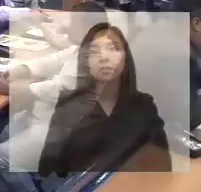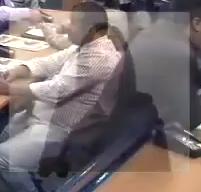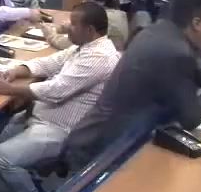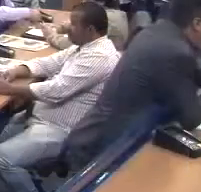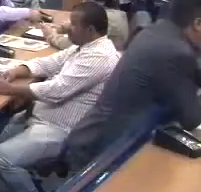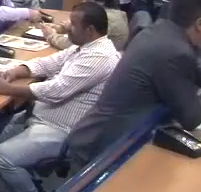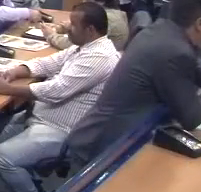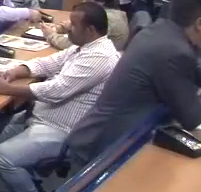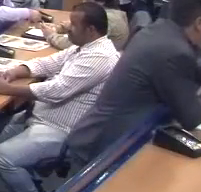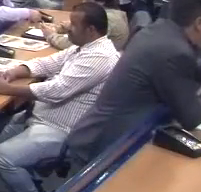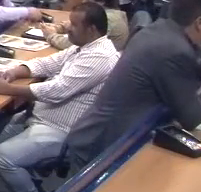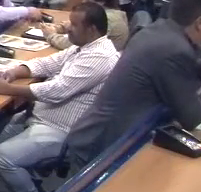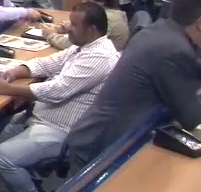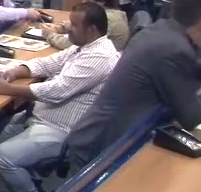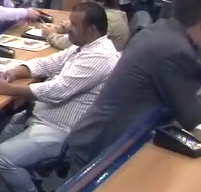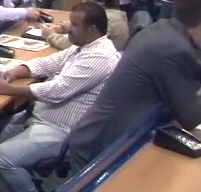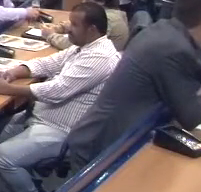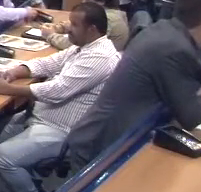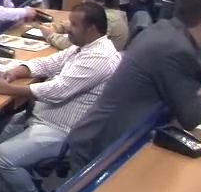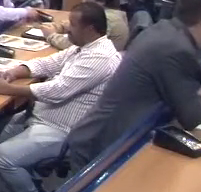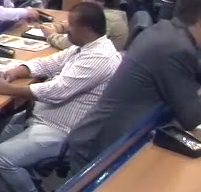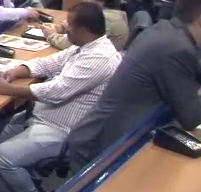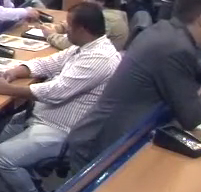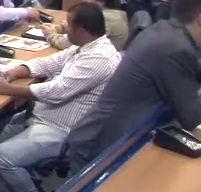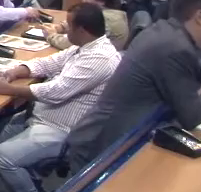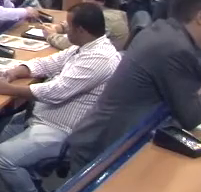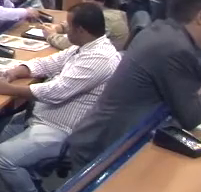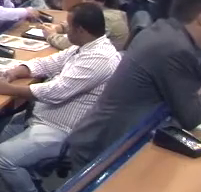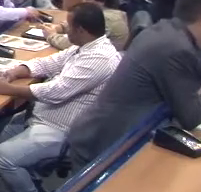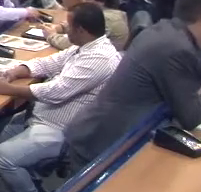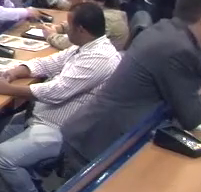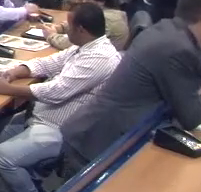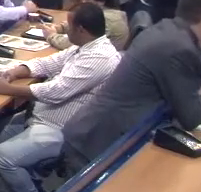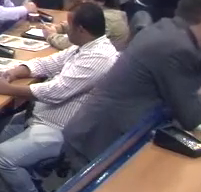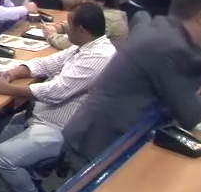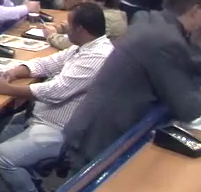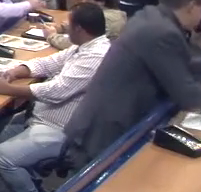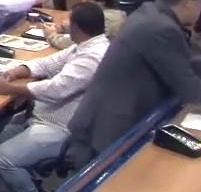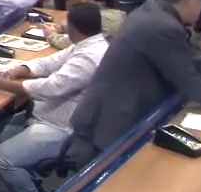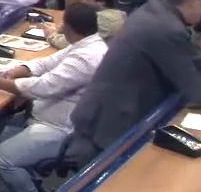palavra também para mim. Pela ordem, vereador Paulo Sérgio.